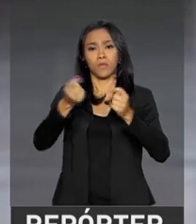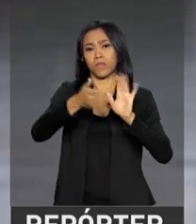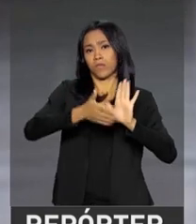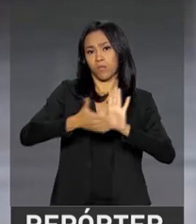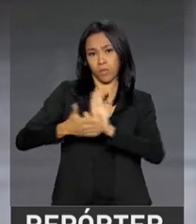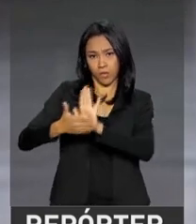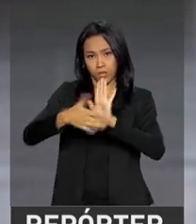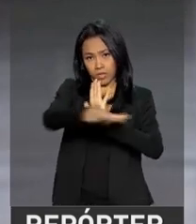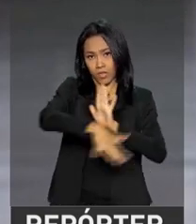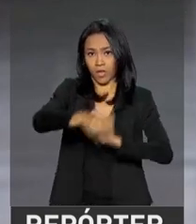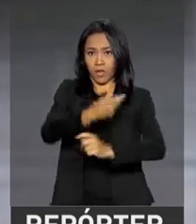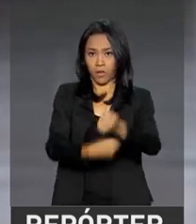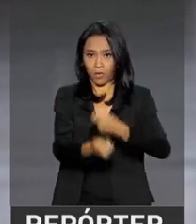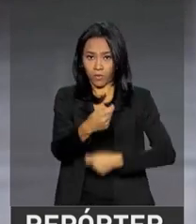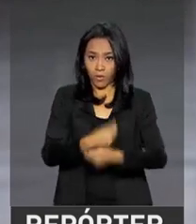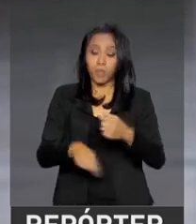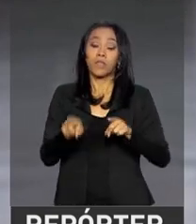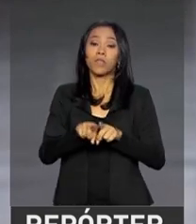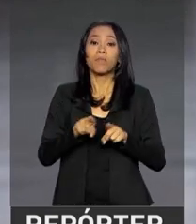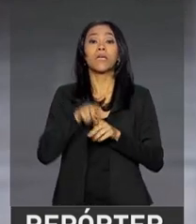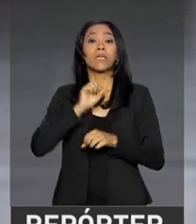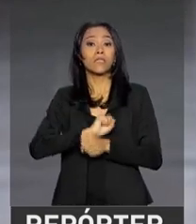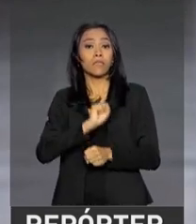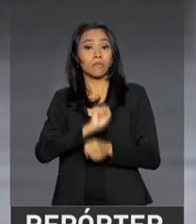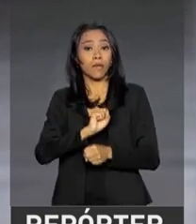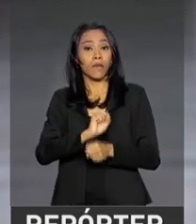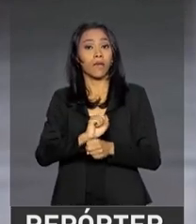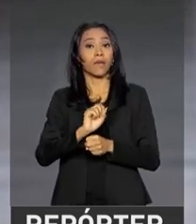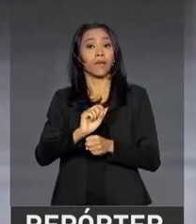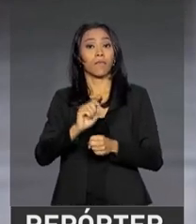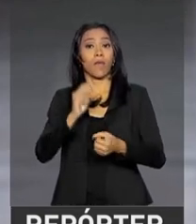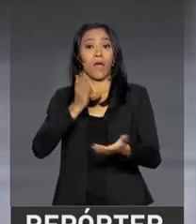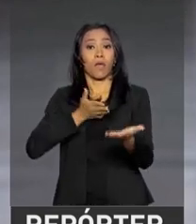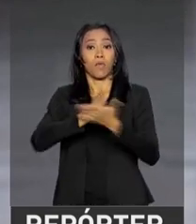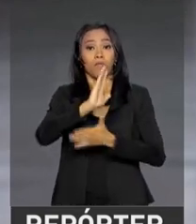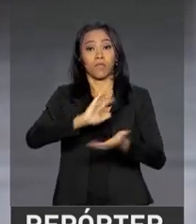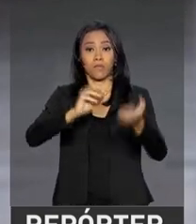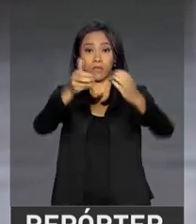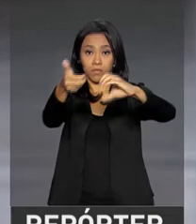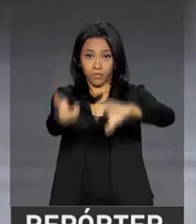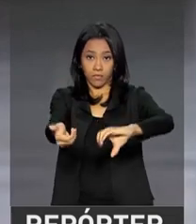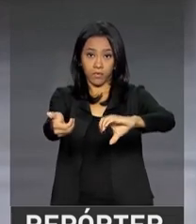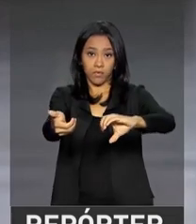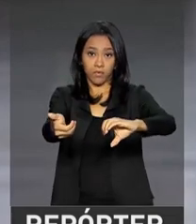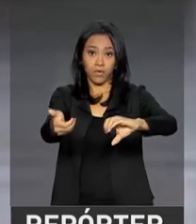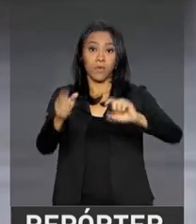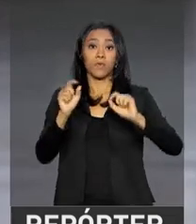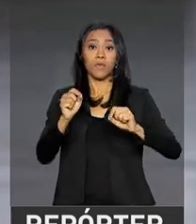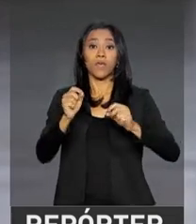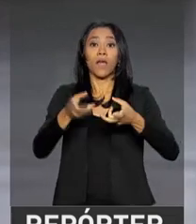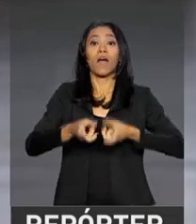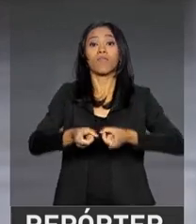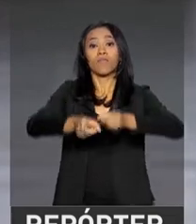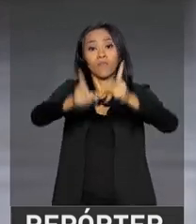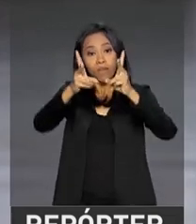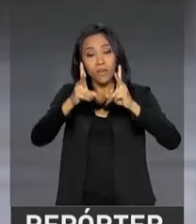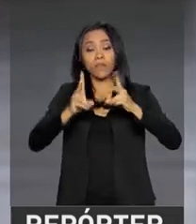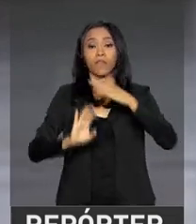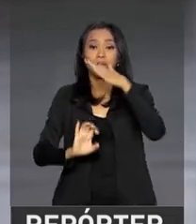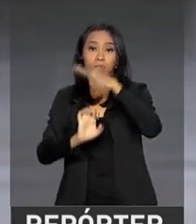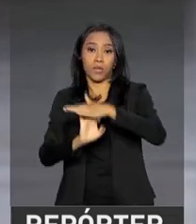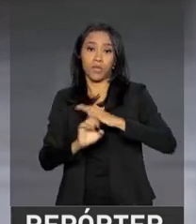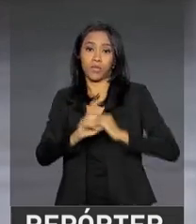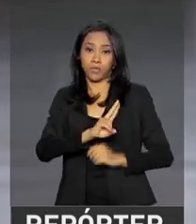conta também com a aprovação pelo congresso nacional da da privatização da eletrobrás caso isso aconteça